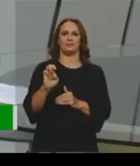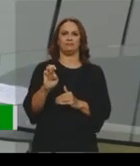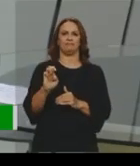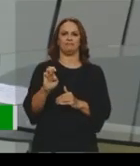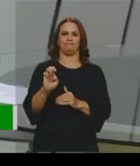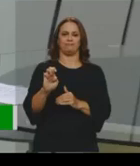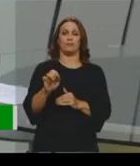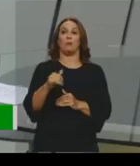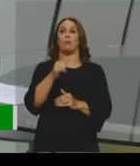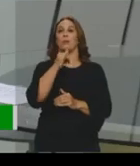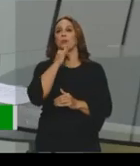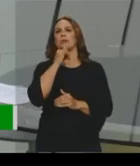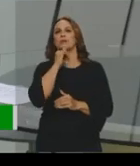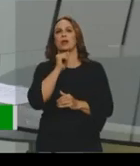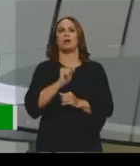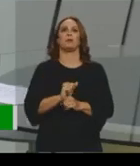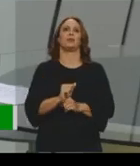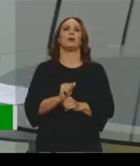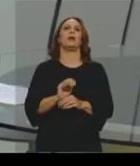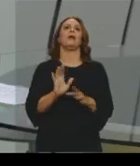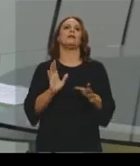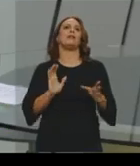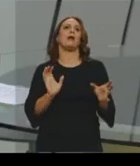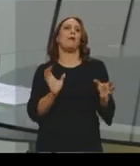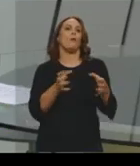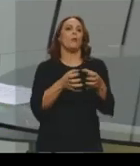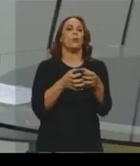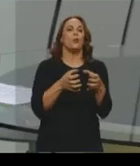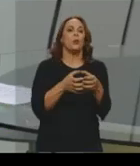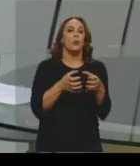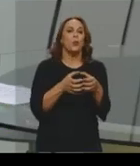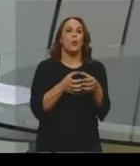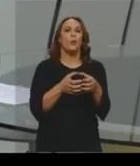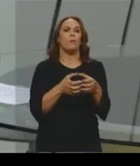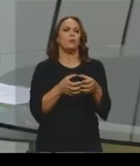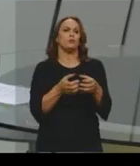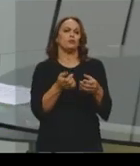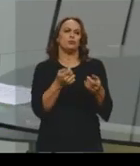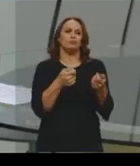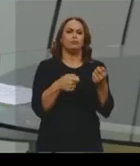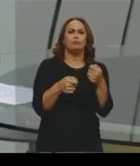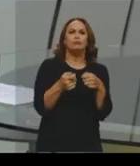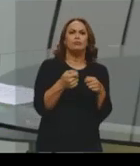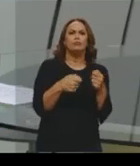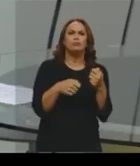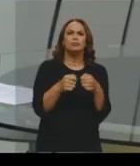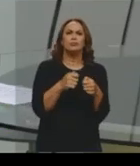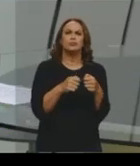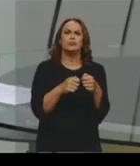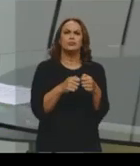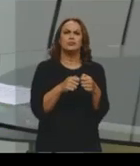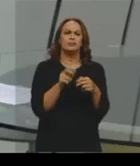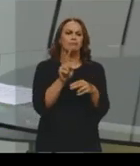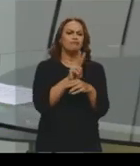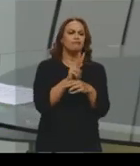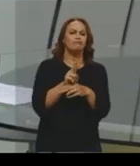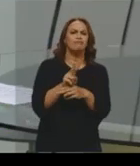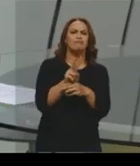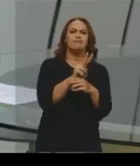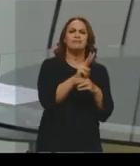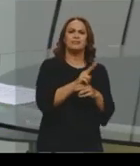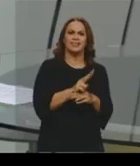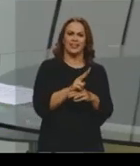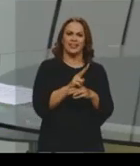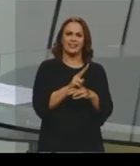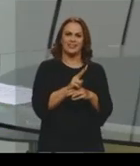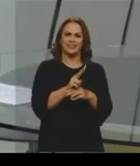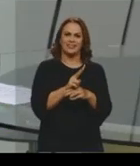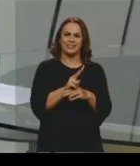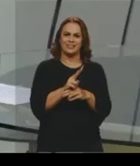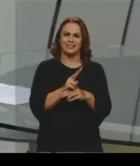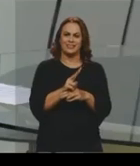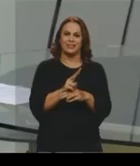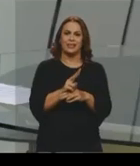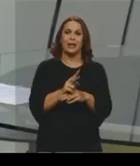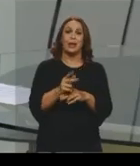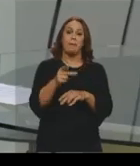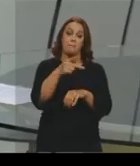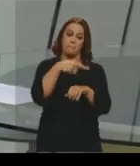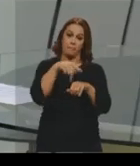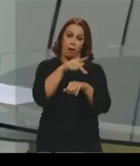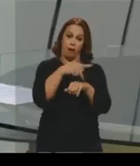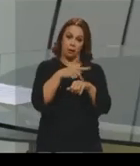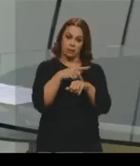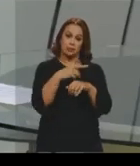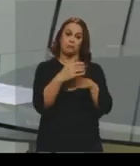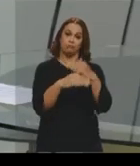setores diretivos, os setores de controle, de gerenciamento dessa atividade em países ditos